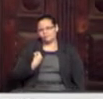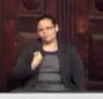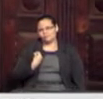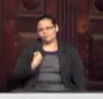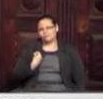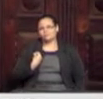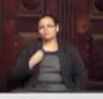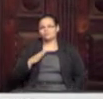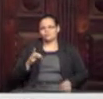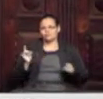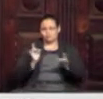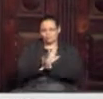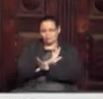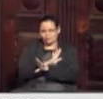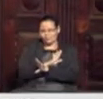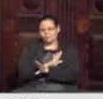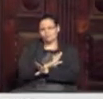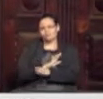formada